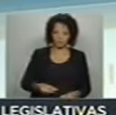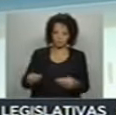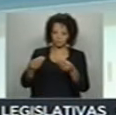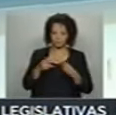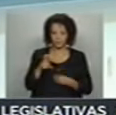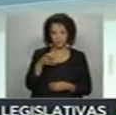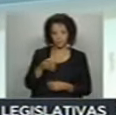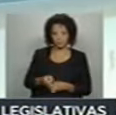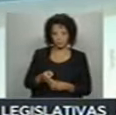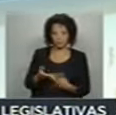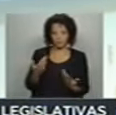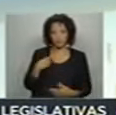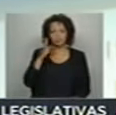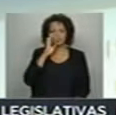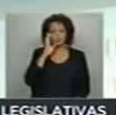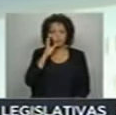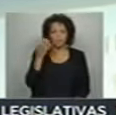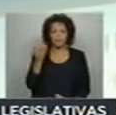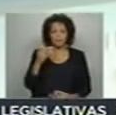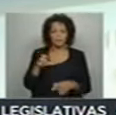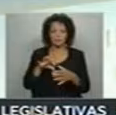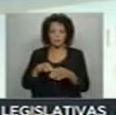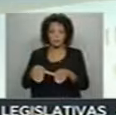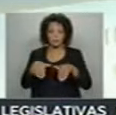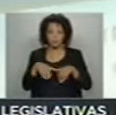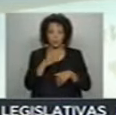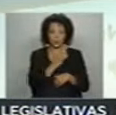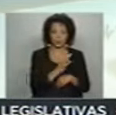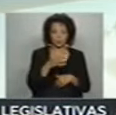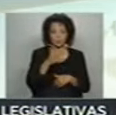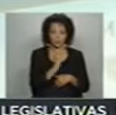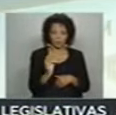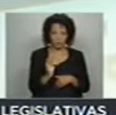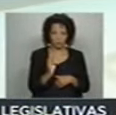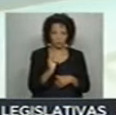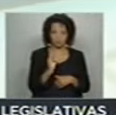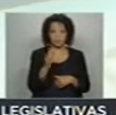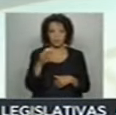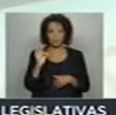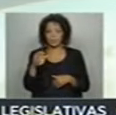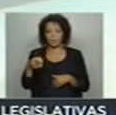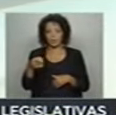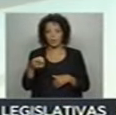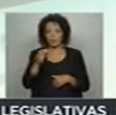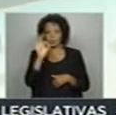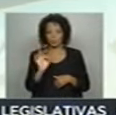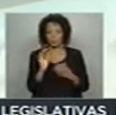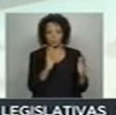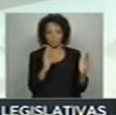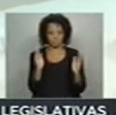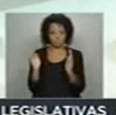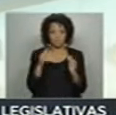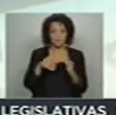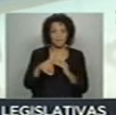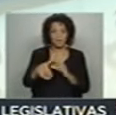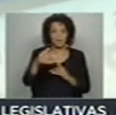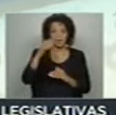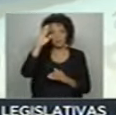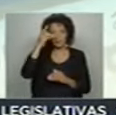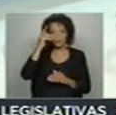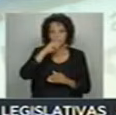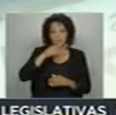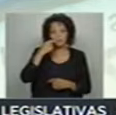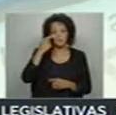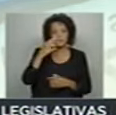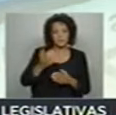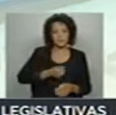Já vimos essa projeção em termos de abstenção, entre os 44% e os 49%. Daqui a instantes vamos conhecer o rosto do vencedor e também